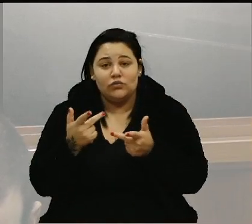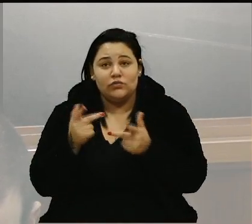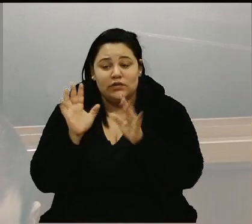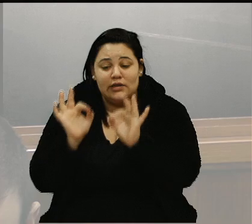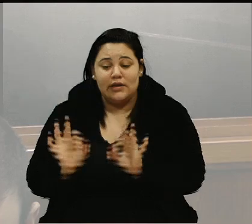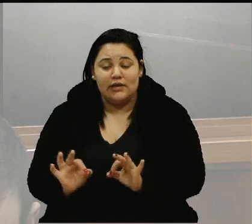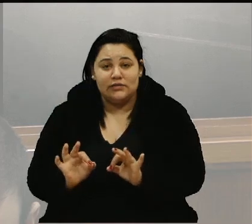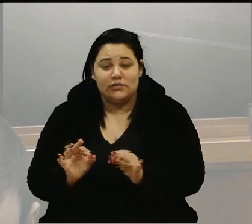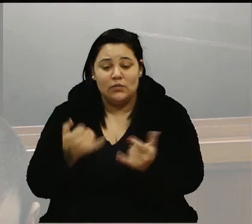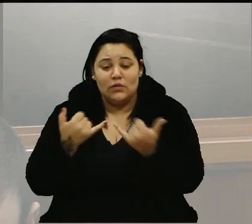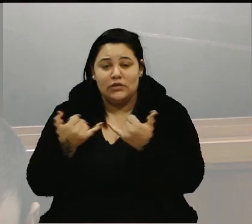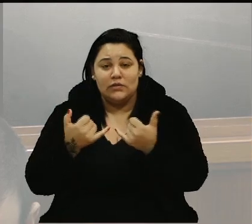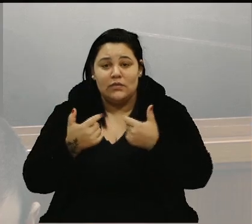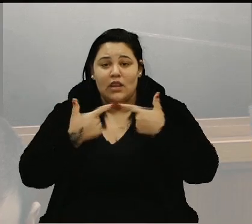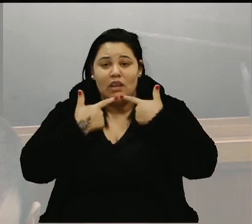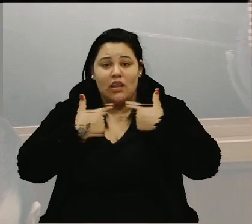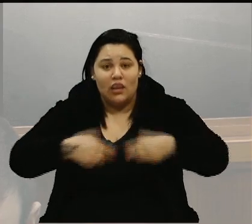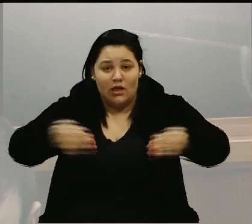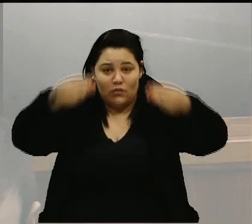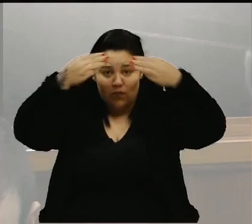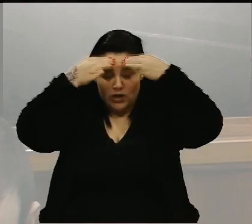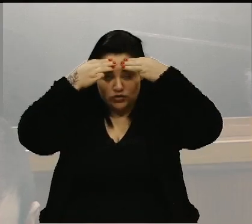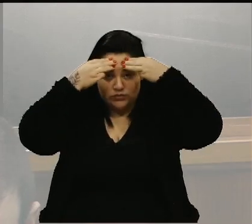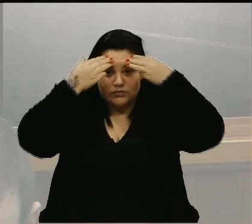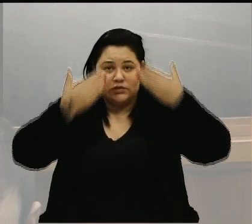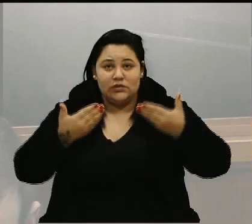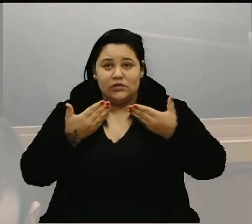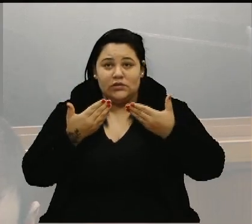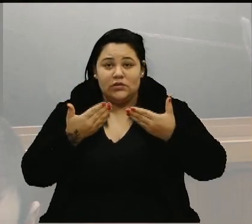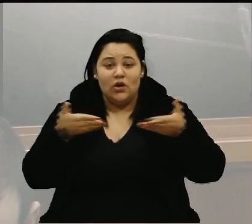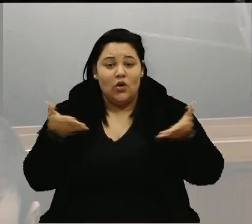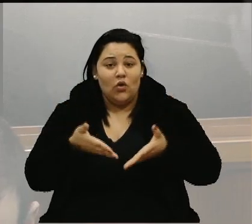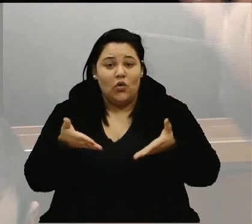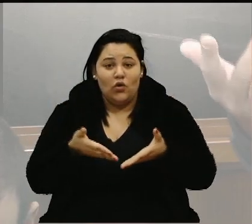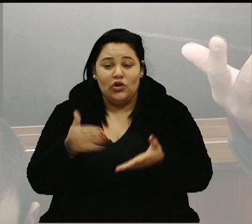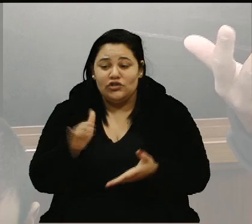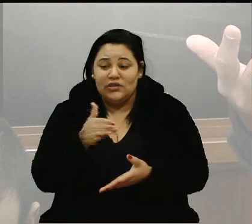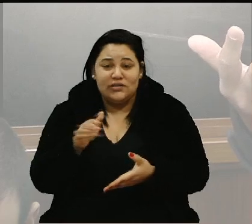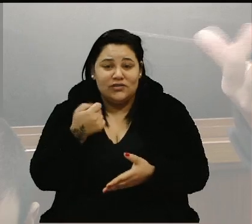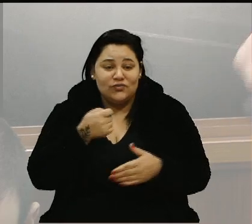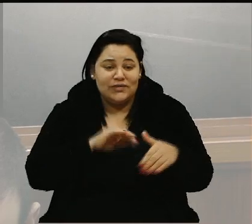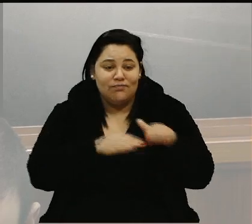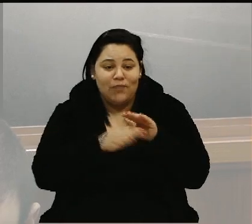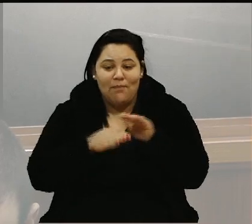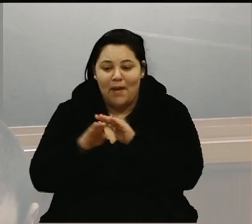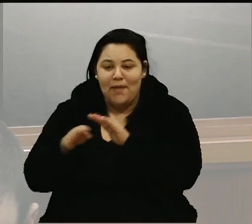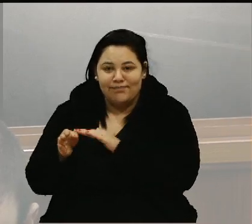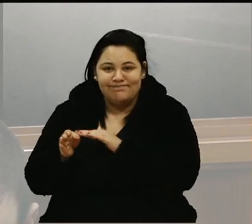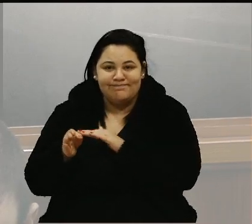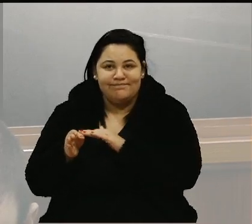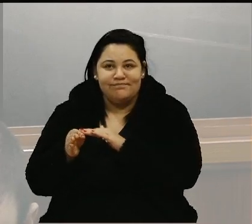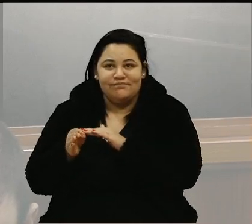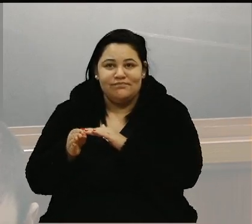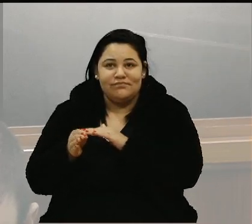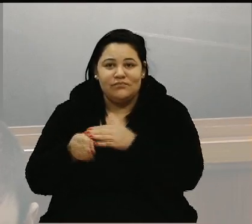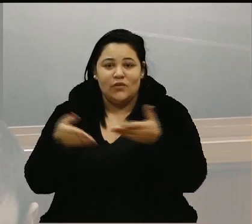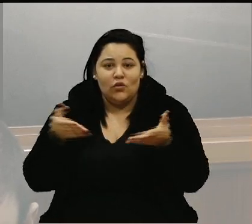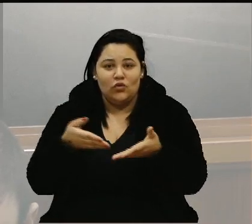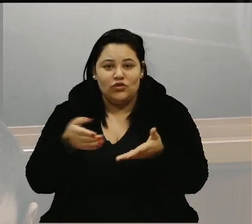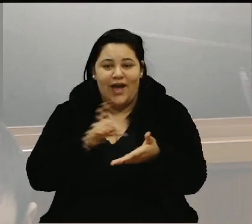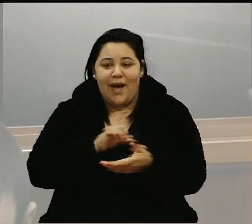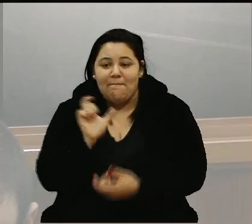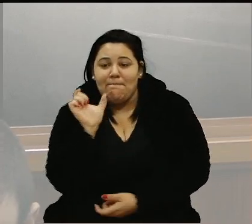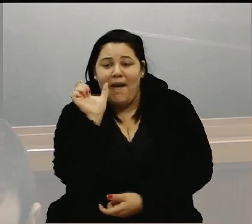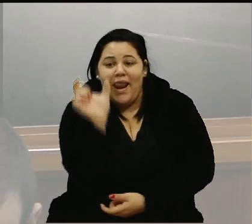né? Hoje mesmo na sessão, e em muitos momentos nós temos que ir nos adaptando a termos,